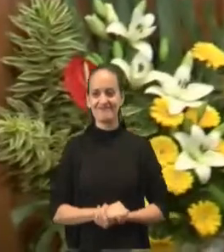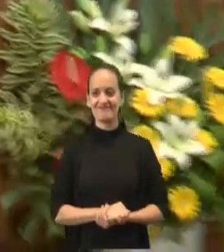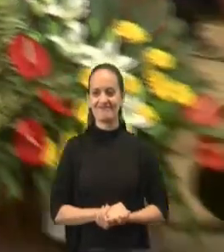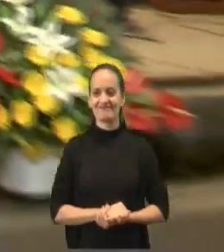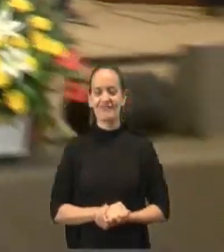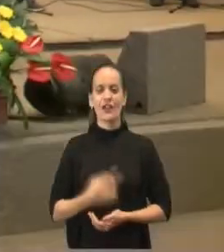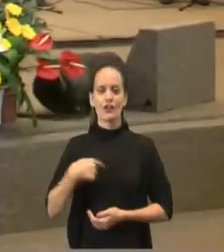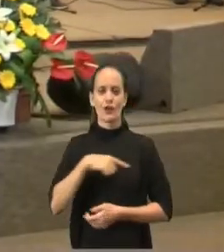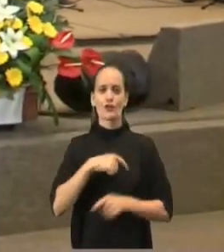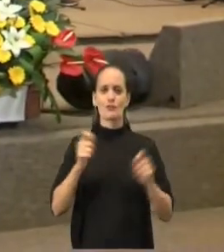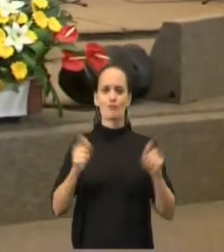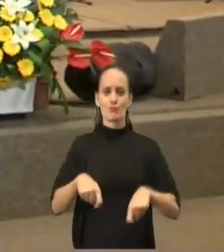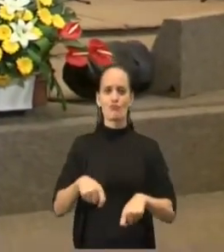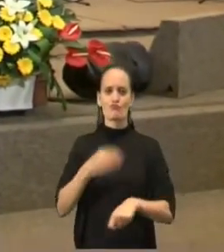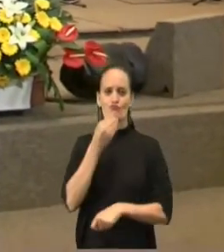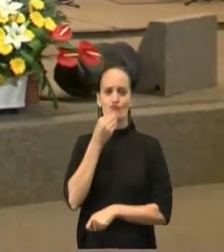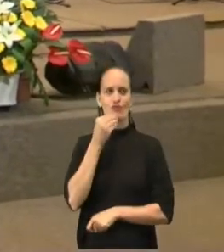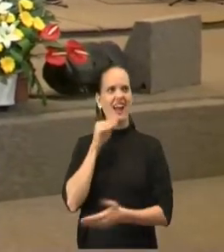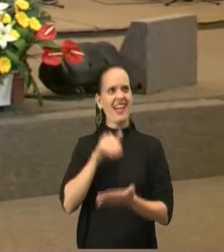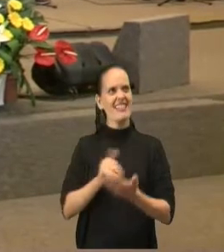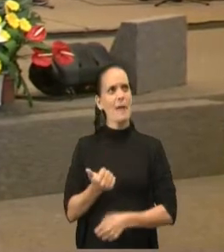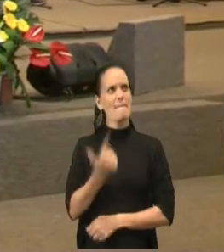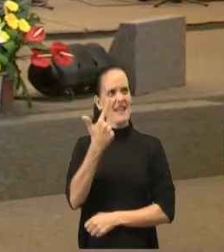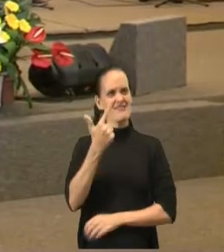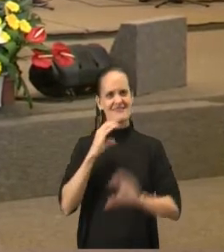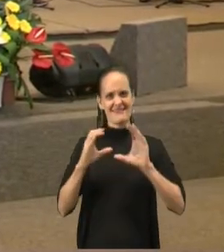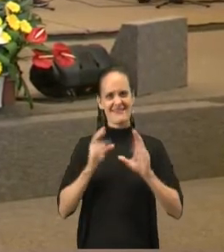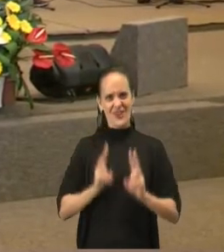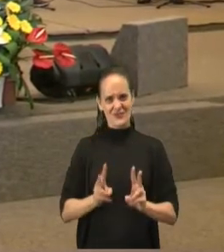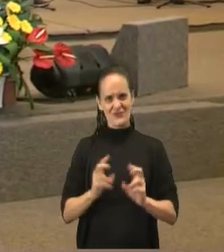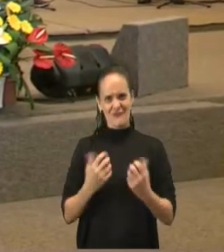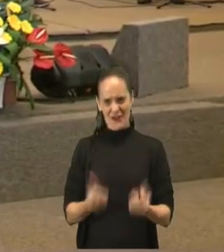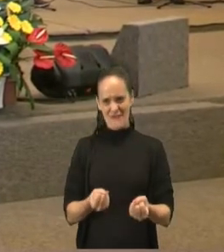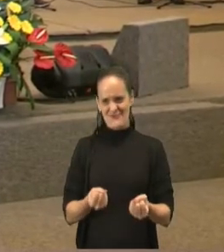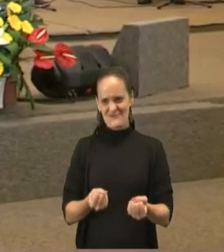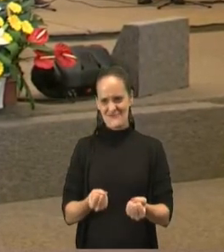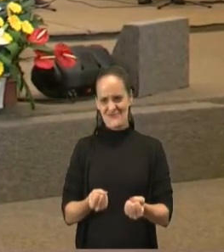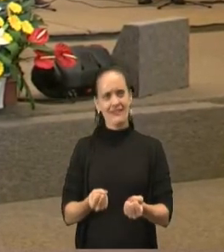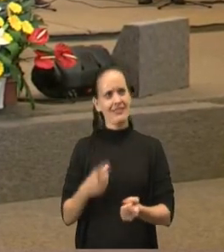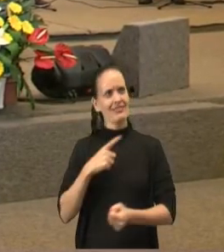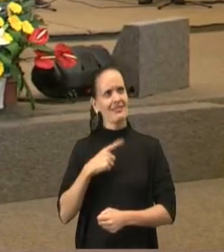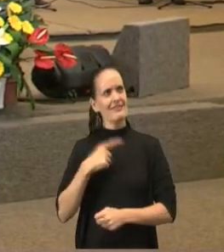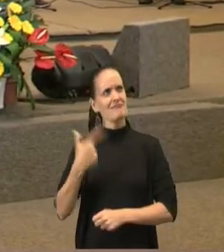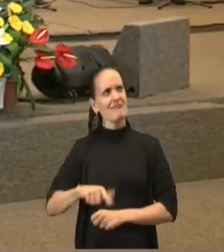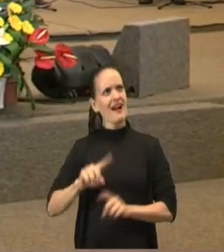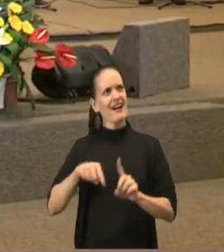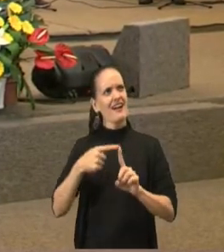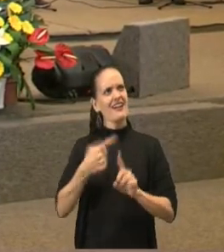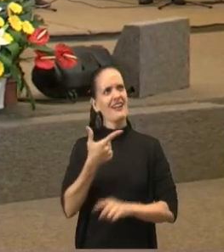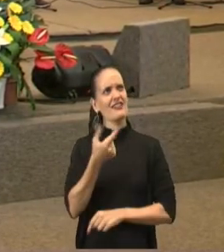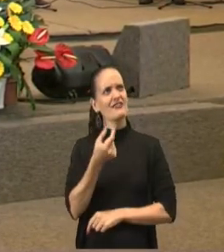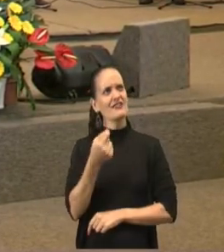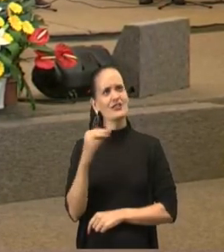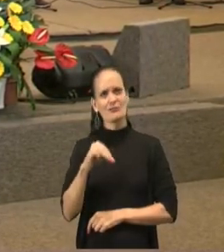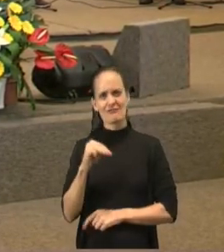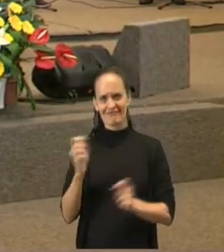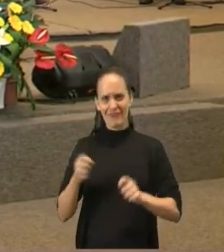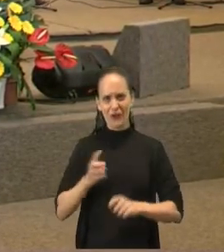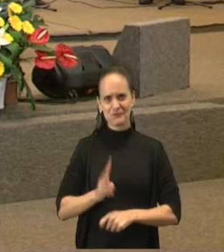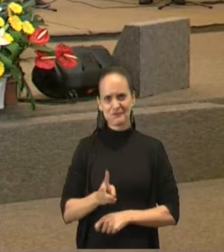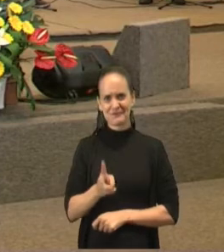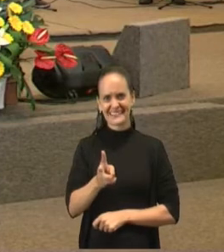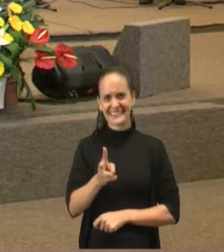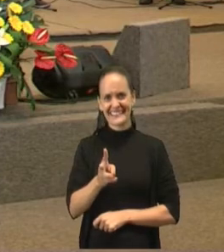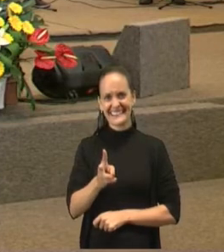poderíamos ficar cantando aqui até meio-dia. O que você acha, Rose? Nós temos ainda mais 20 minutos, poderíamos cantar